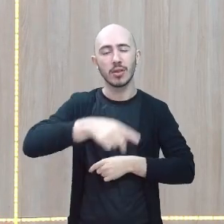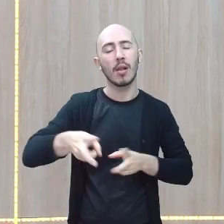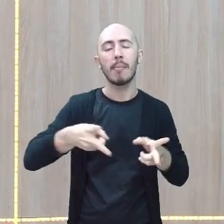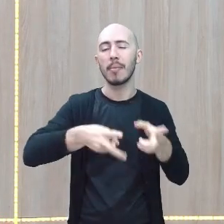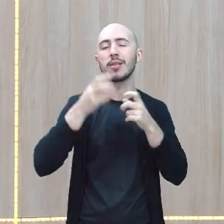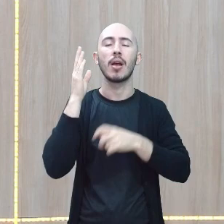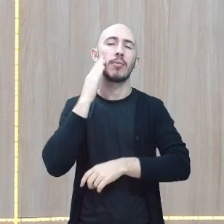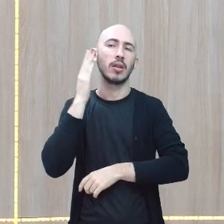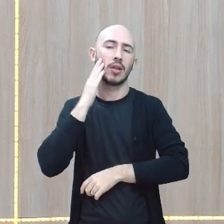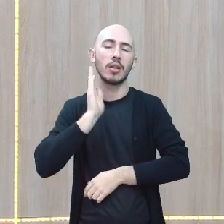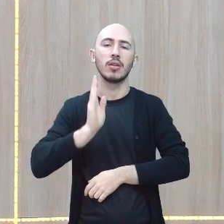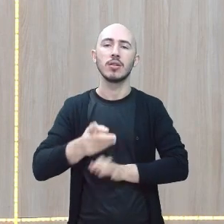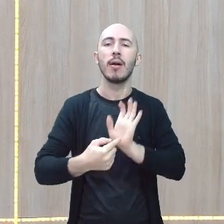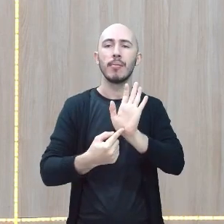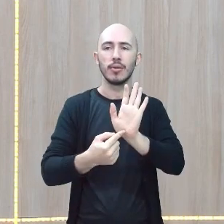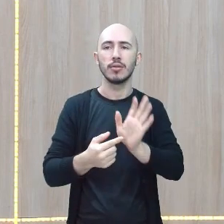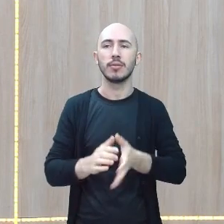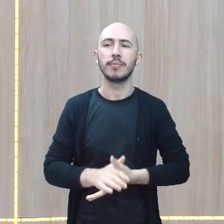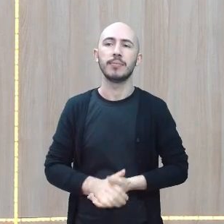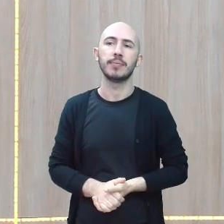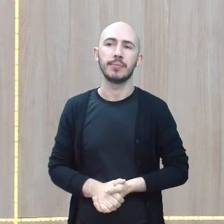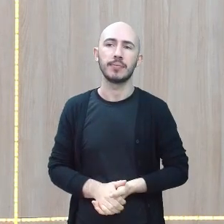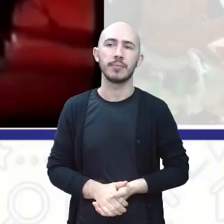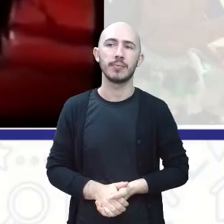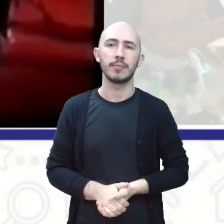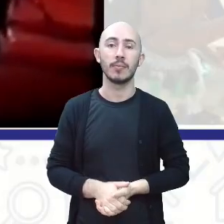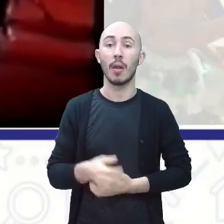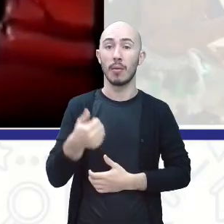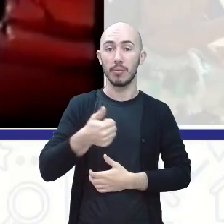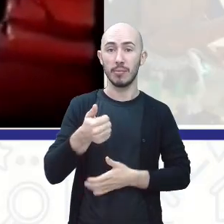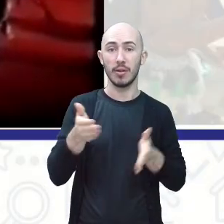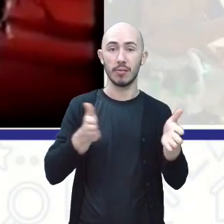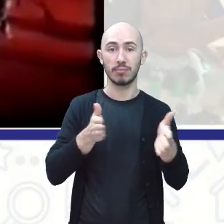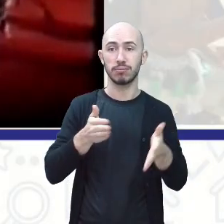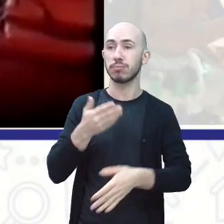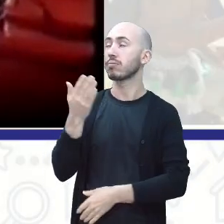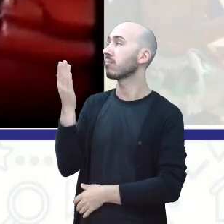que a gente quer destacar aqui para vocês. Então, primeiro trecho